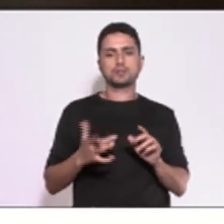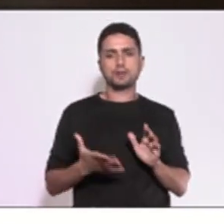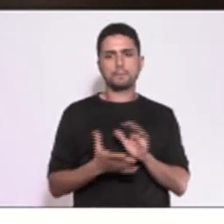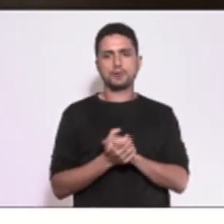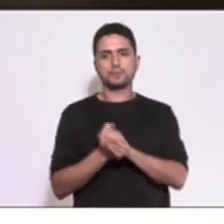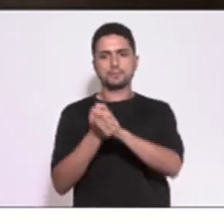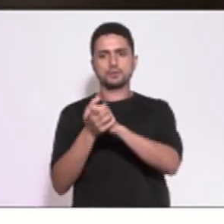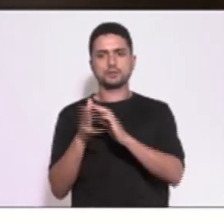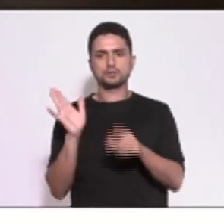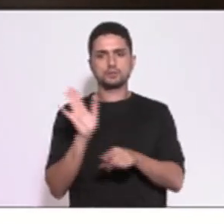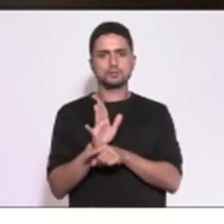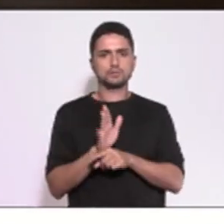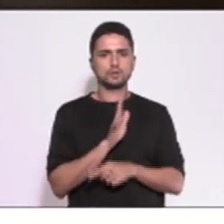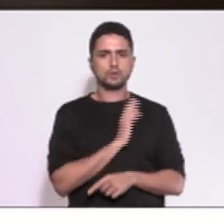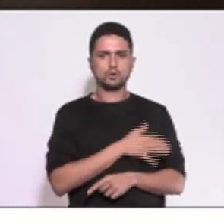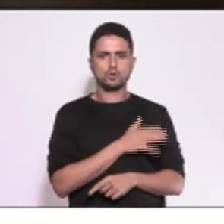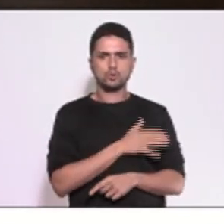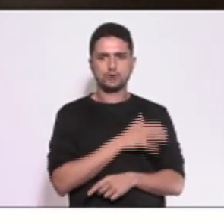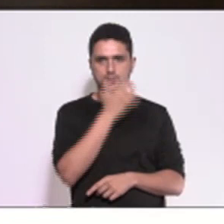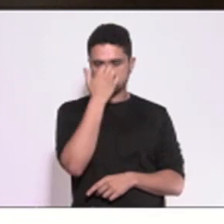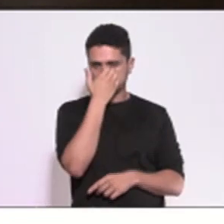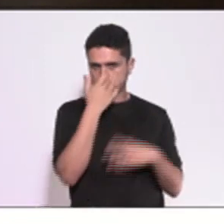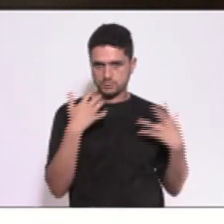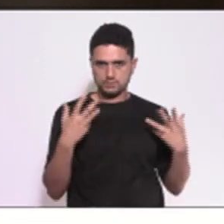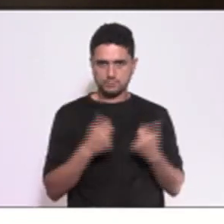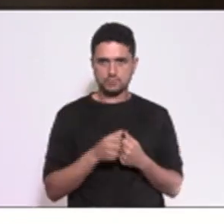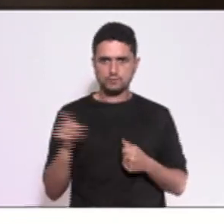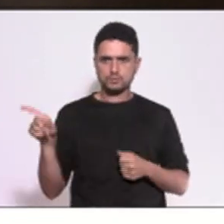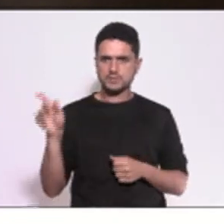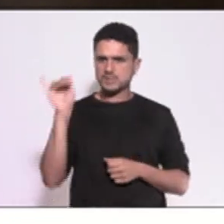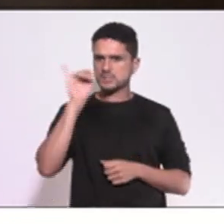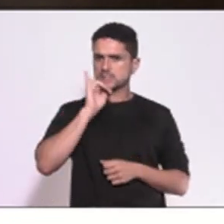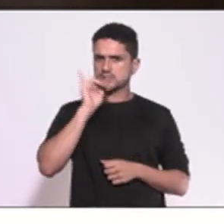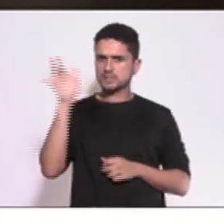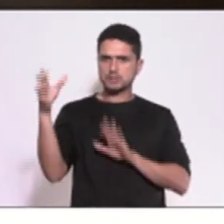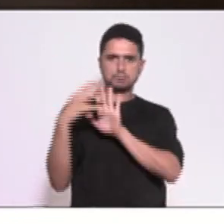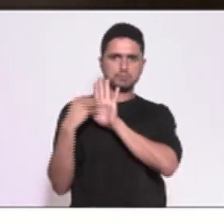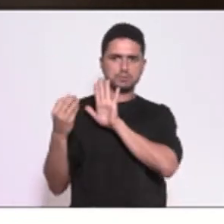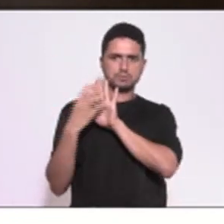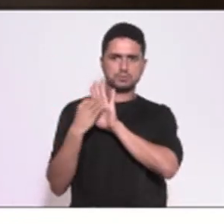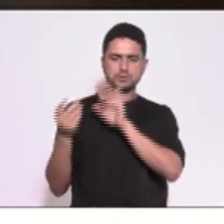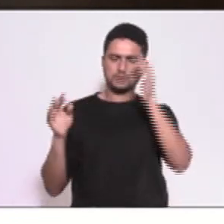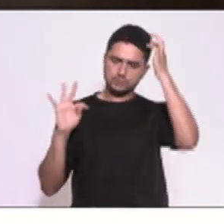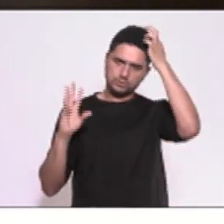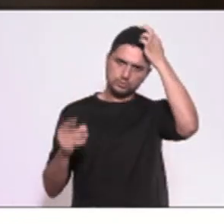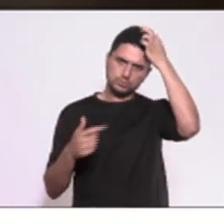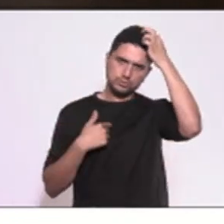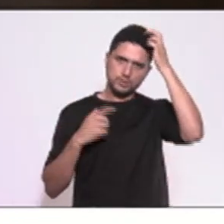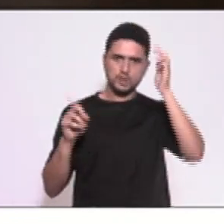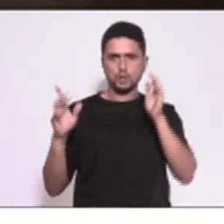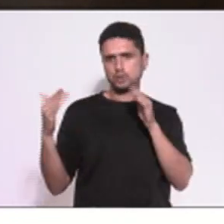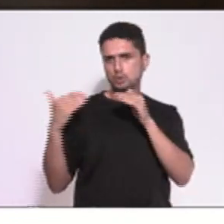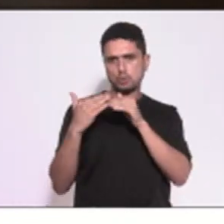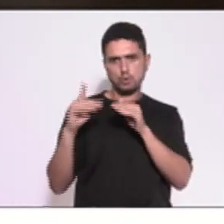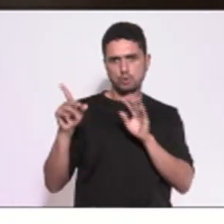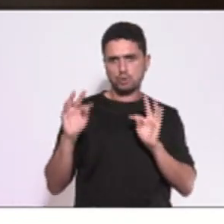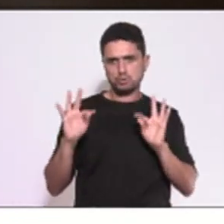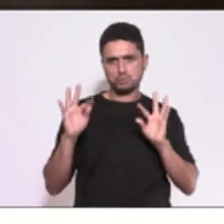um coração que não cabe no peito. Você é um exemplo de tudo, mesmo que eu discorde de um monte de